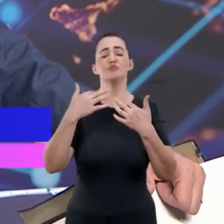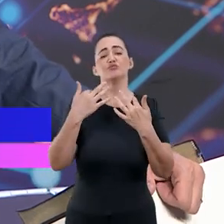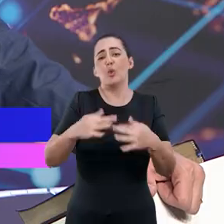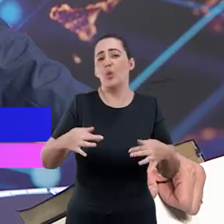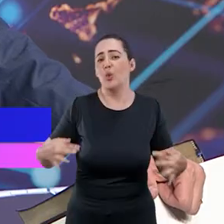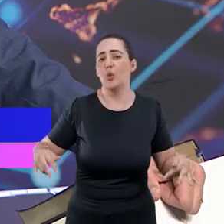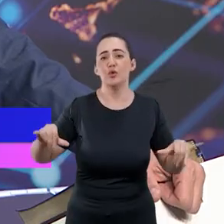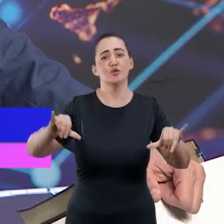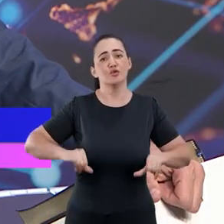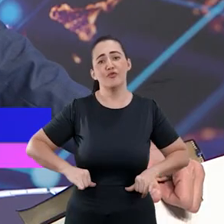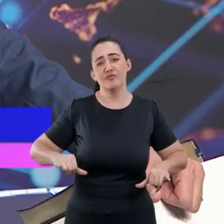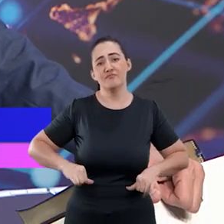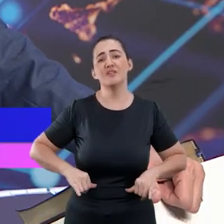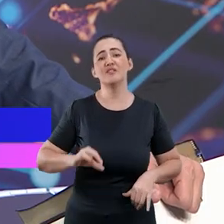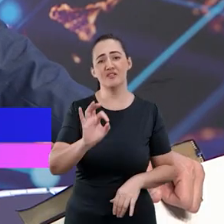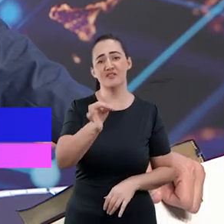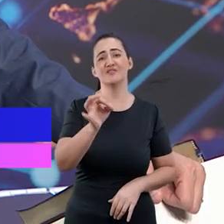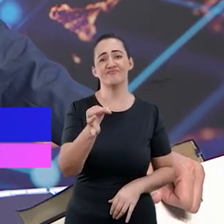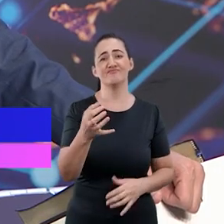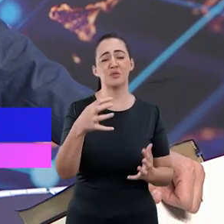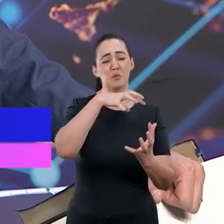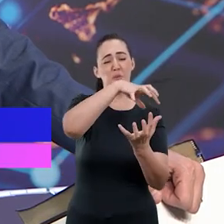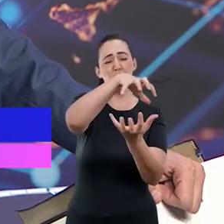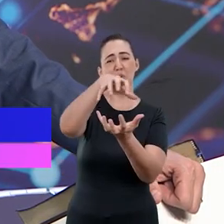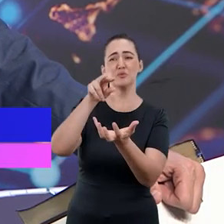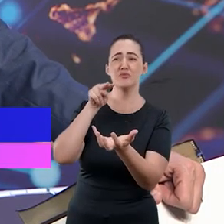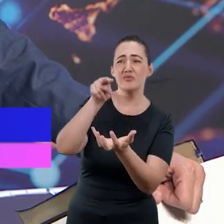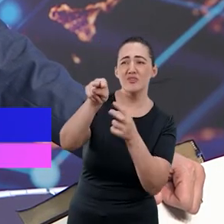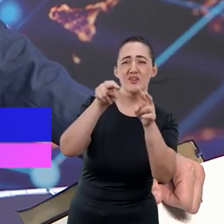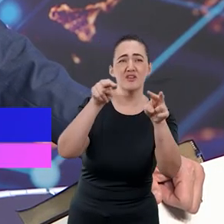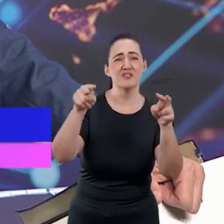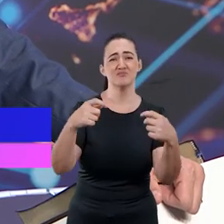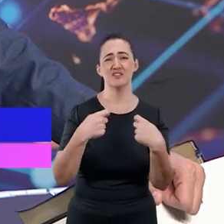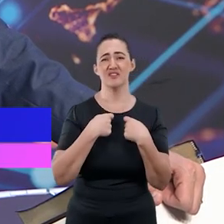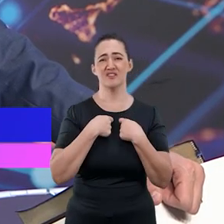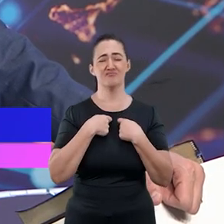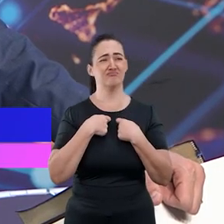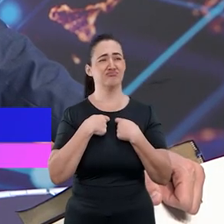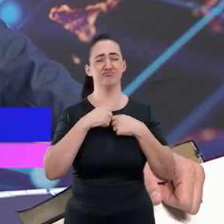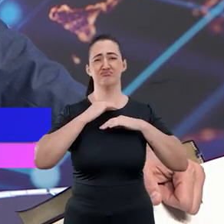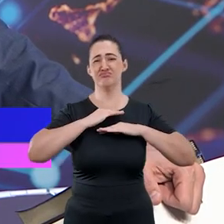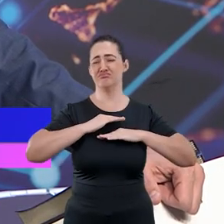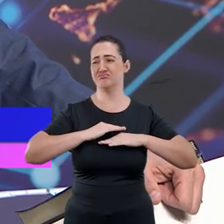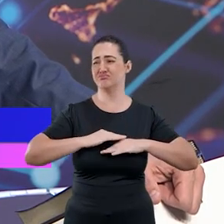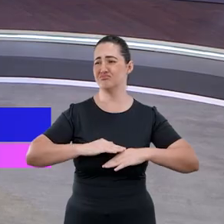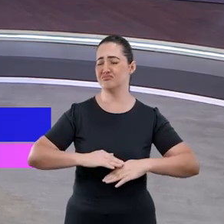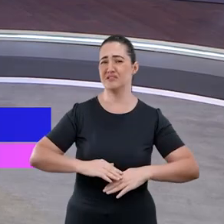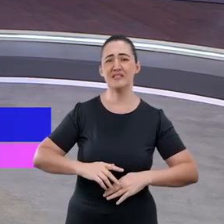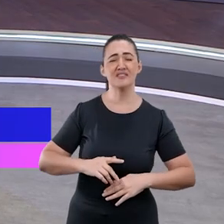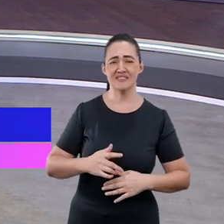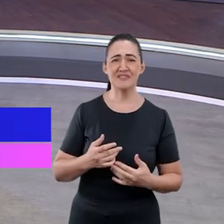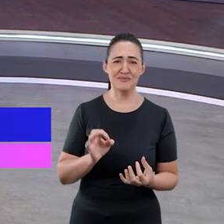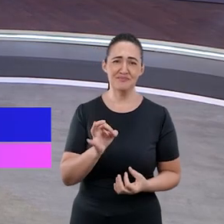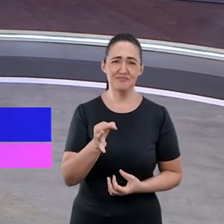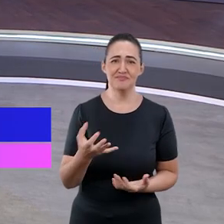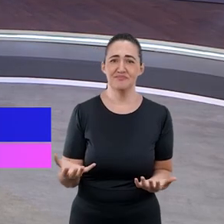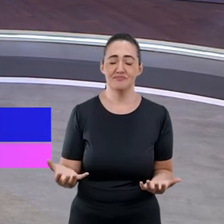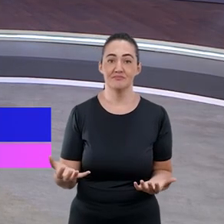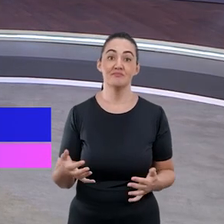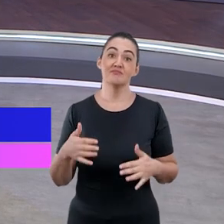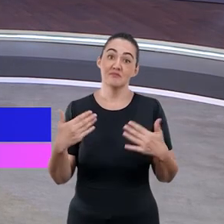que rouba de nós a alegria, que tira a paz, que tira a felicidade. Esta